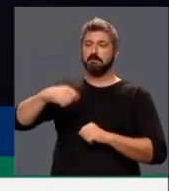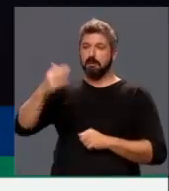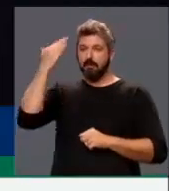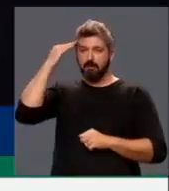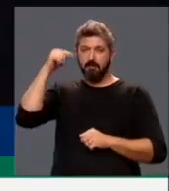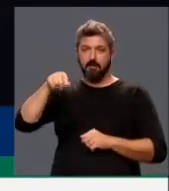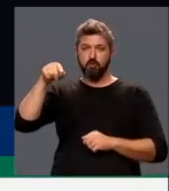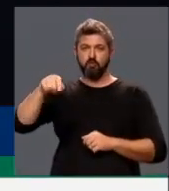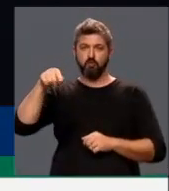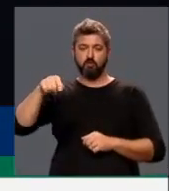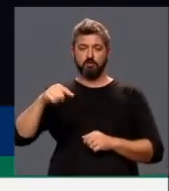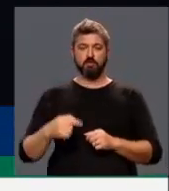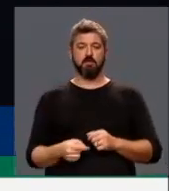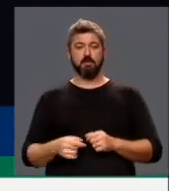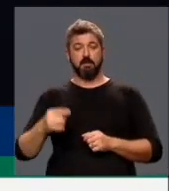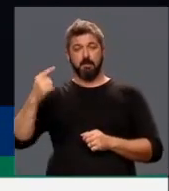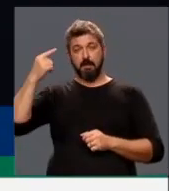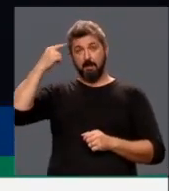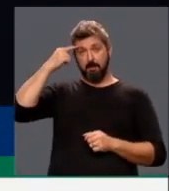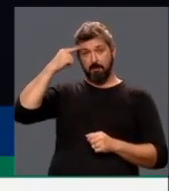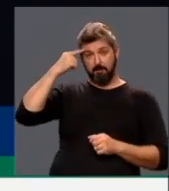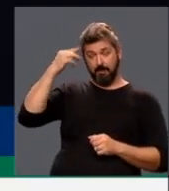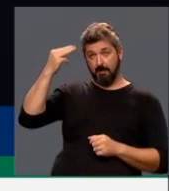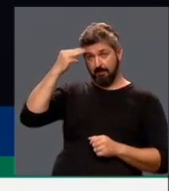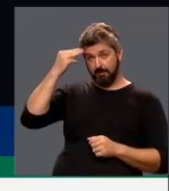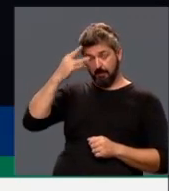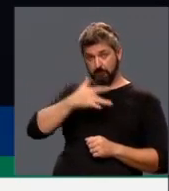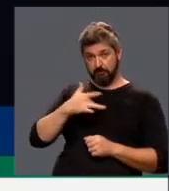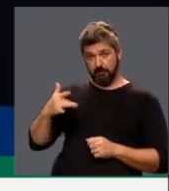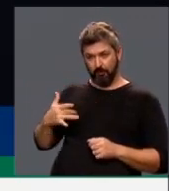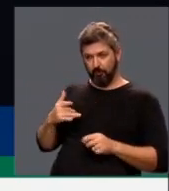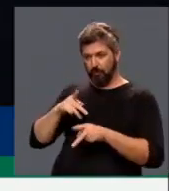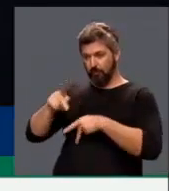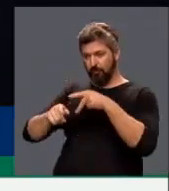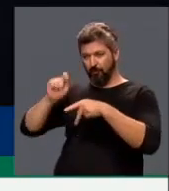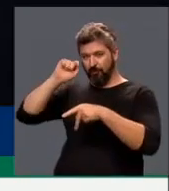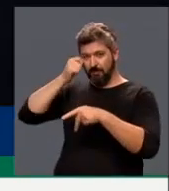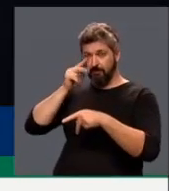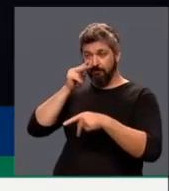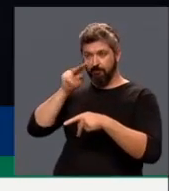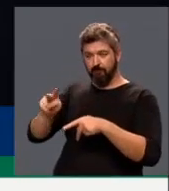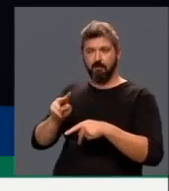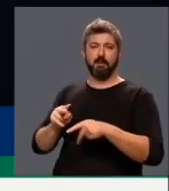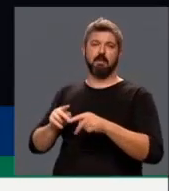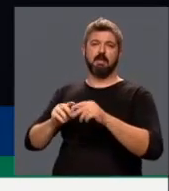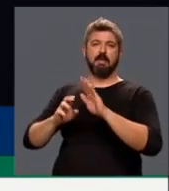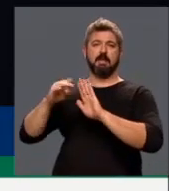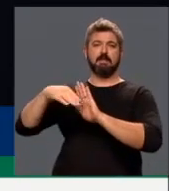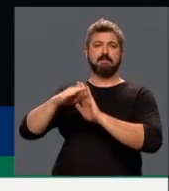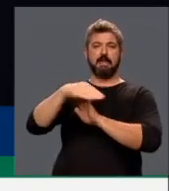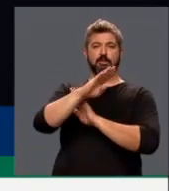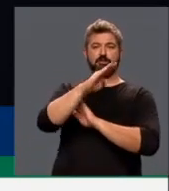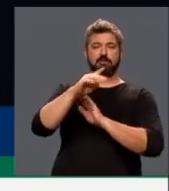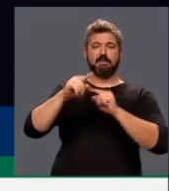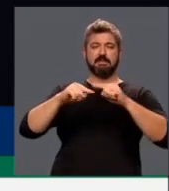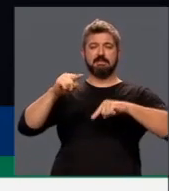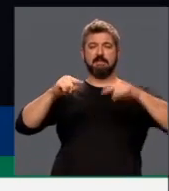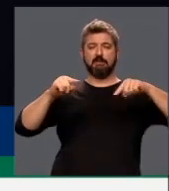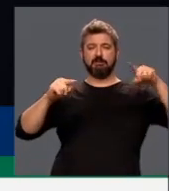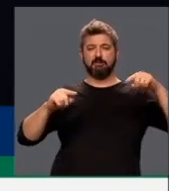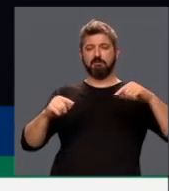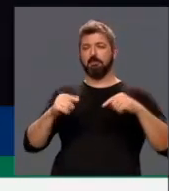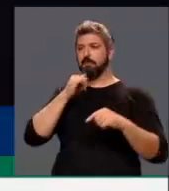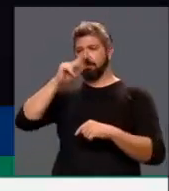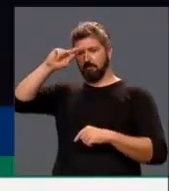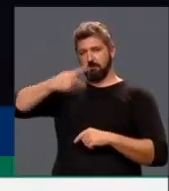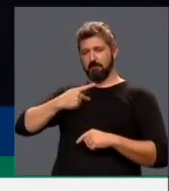Quando a gente pensa em saúde mental da população negra, a gente percebe os indicadores que são terríveis, né? A gente vê, por exemplo, tentativas